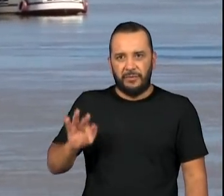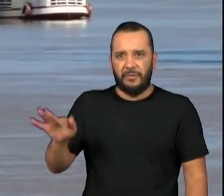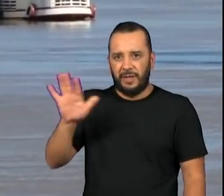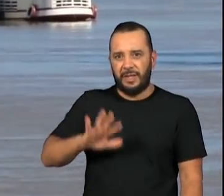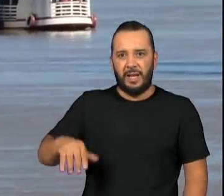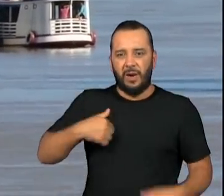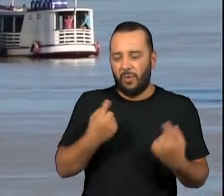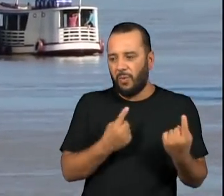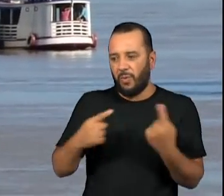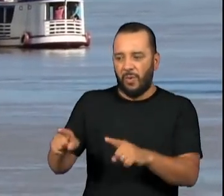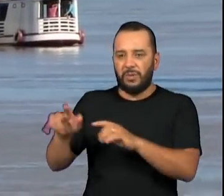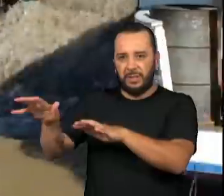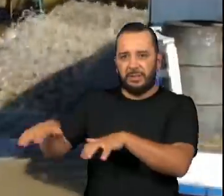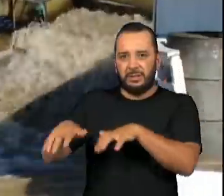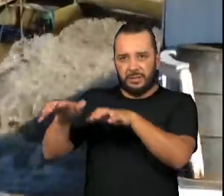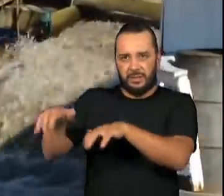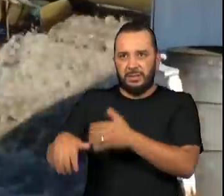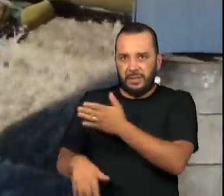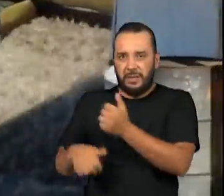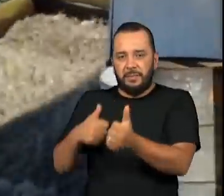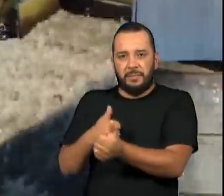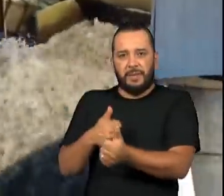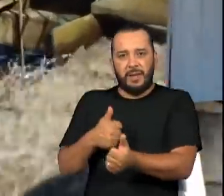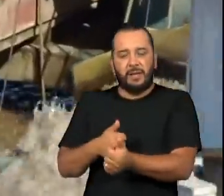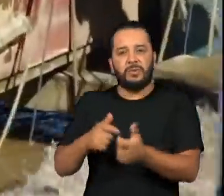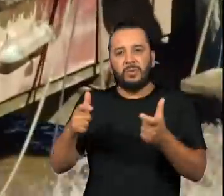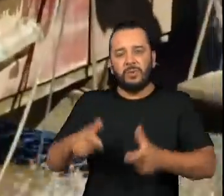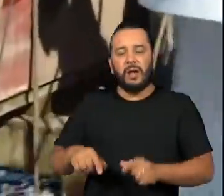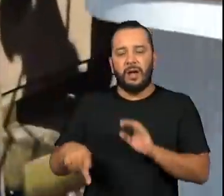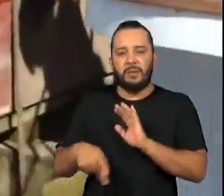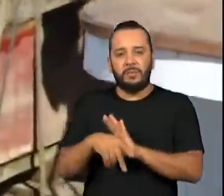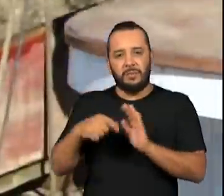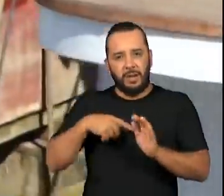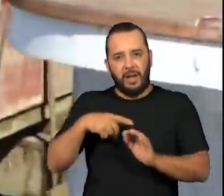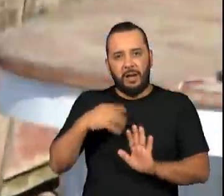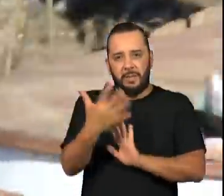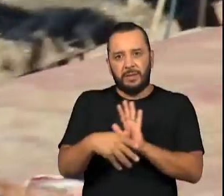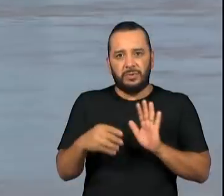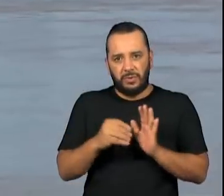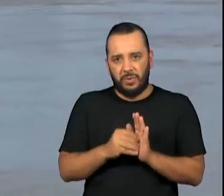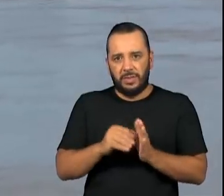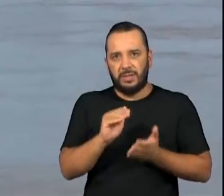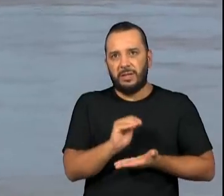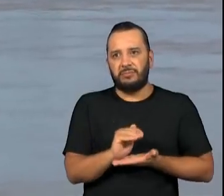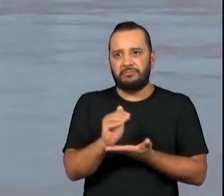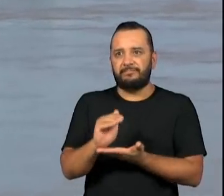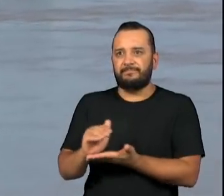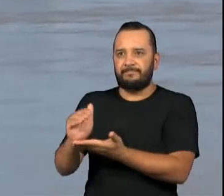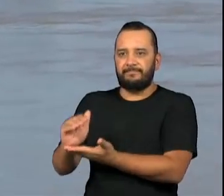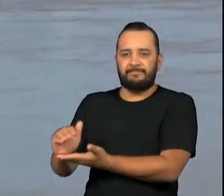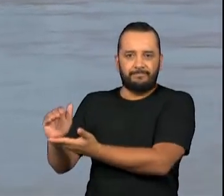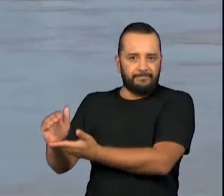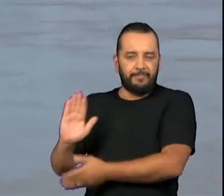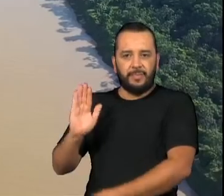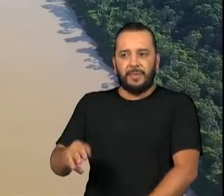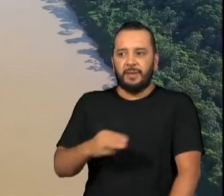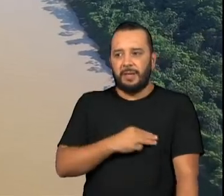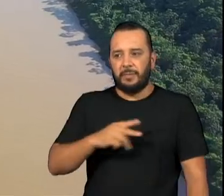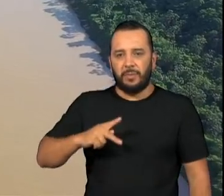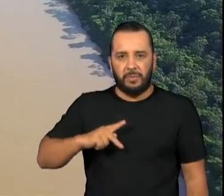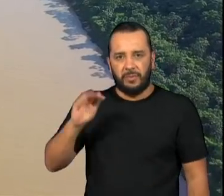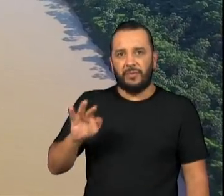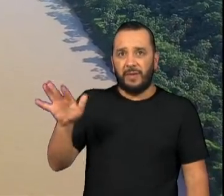no Rio Madeira e afluentes, no estado do Amazonas. A decisão foi tomada depois do Ministério Público Federal